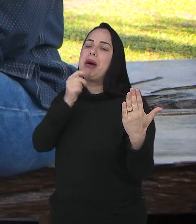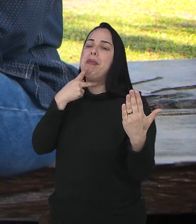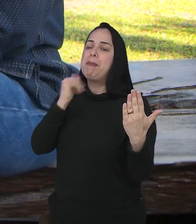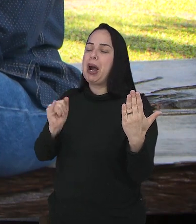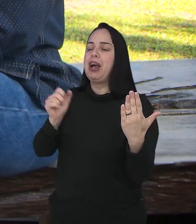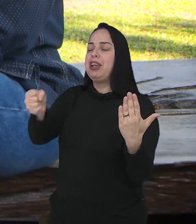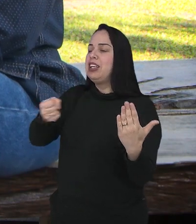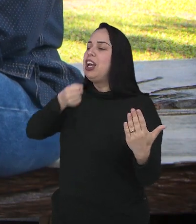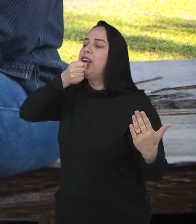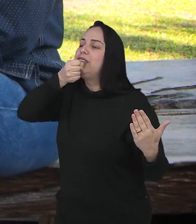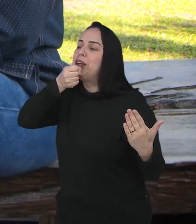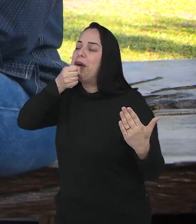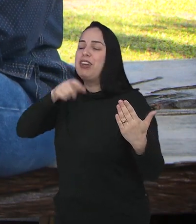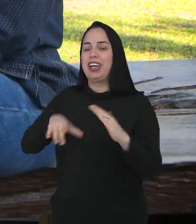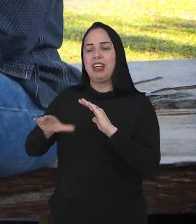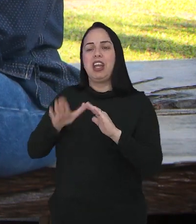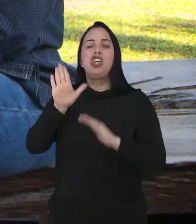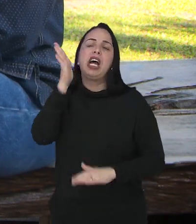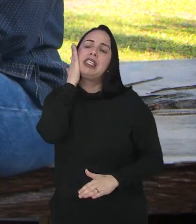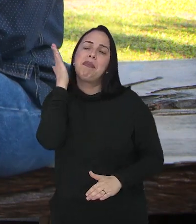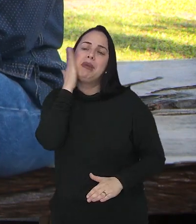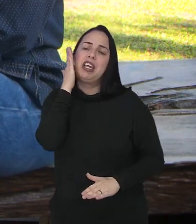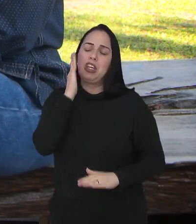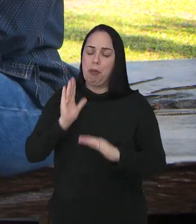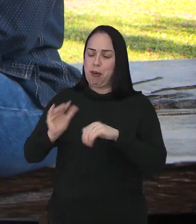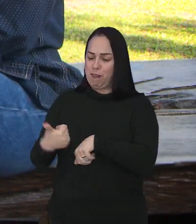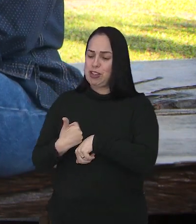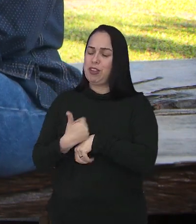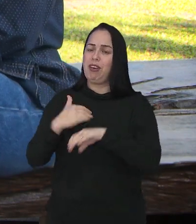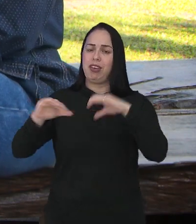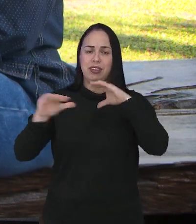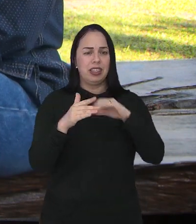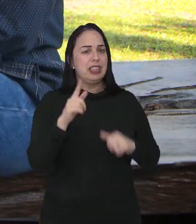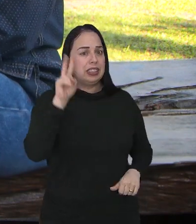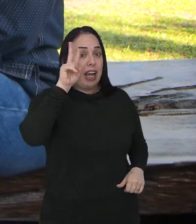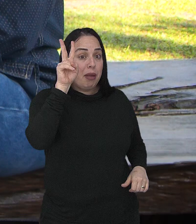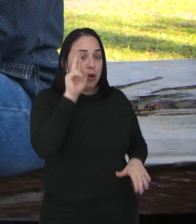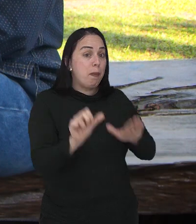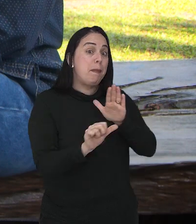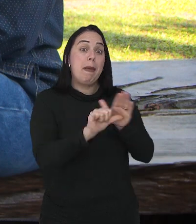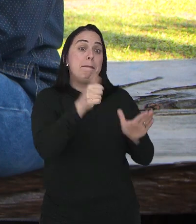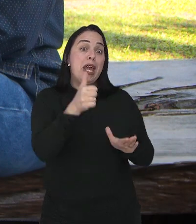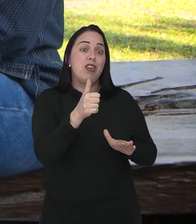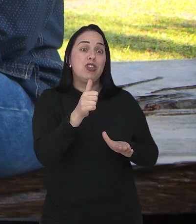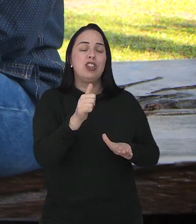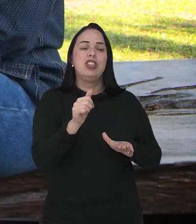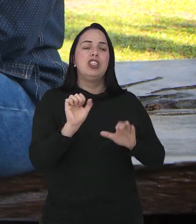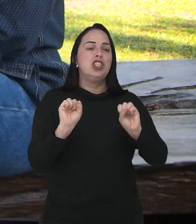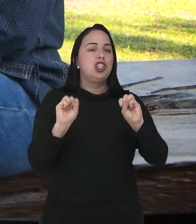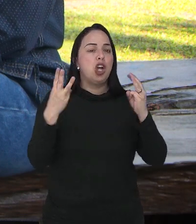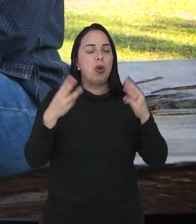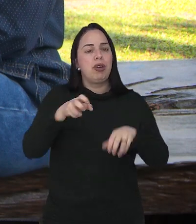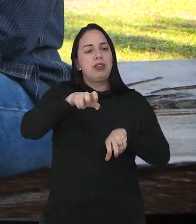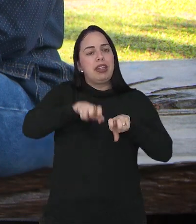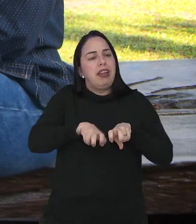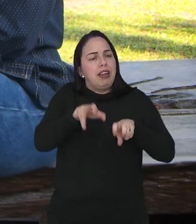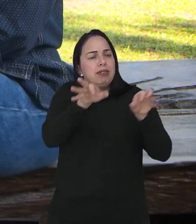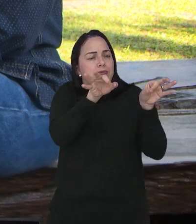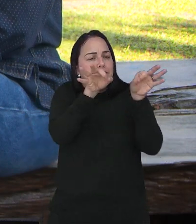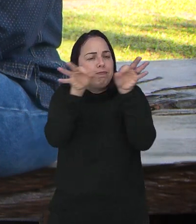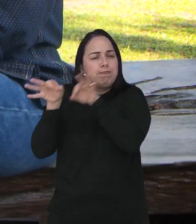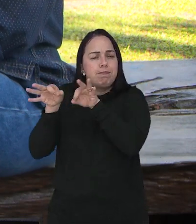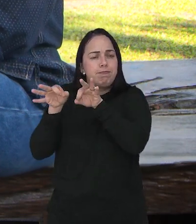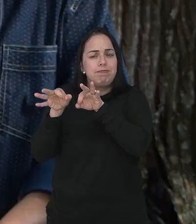sabia que eu ia ser cantora ali. Quando que você começou a frequentar algum show? Você lembra do seu primeiro show? Ah, fui assistir, sentei,